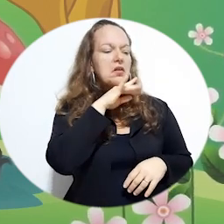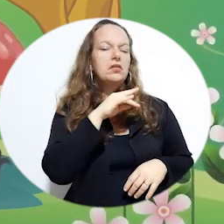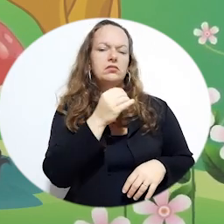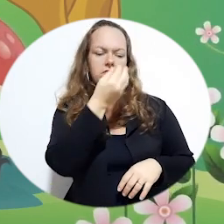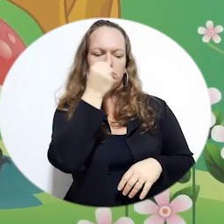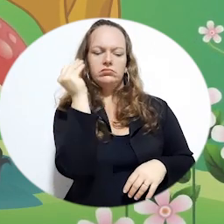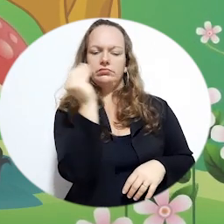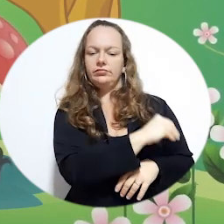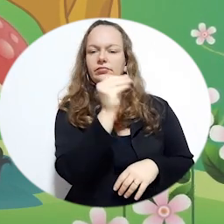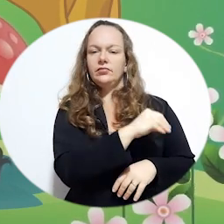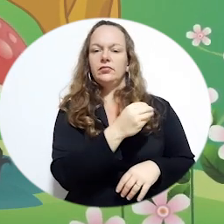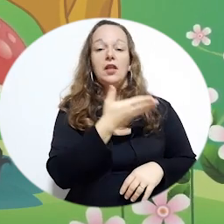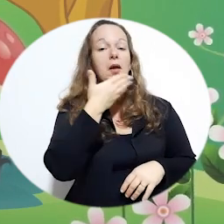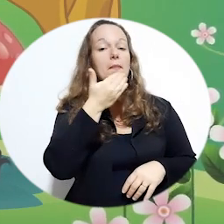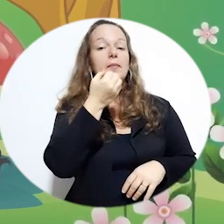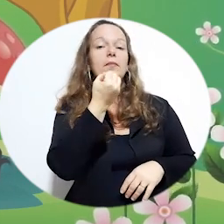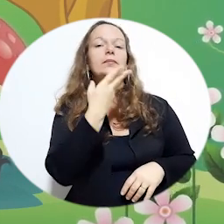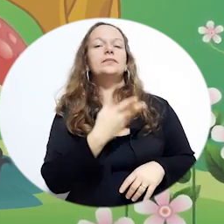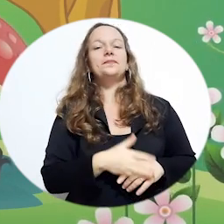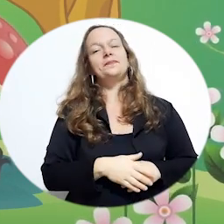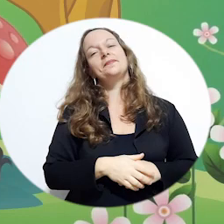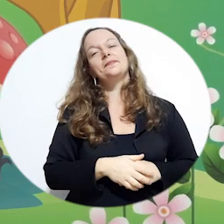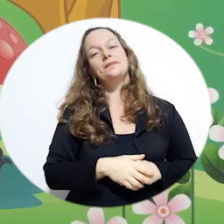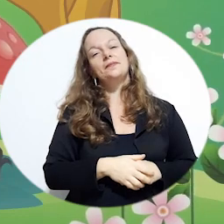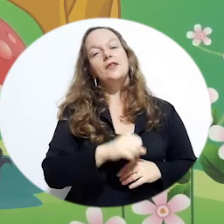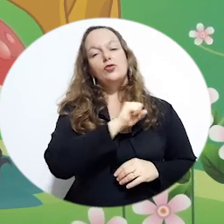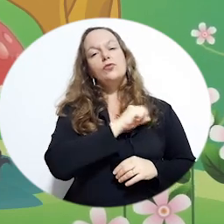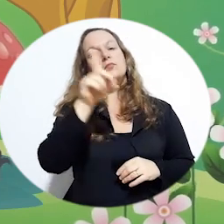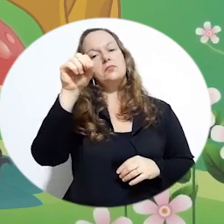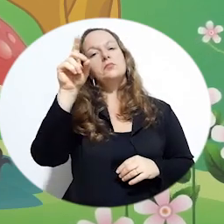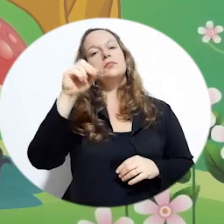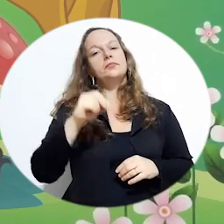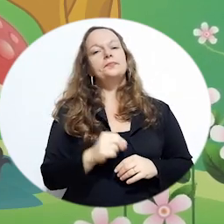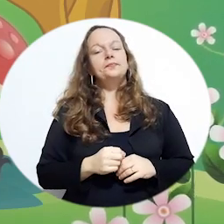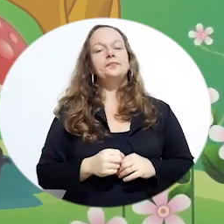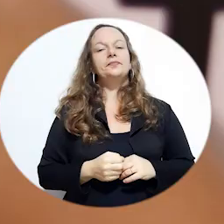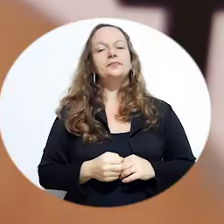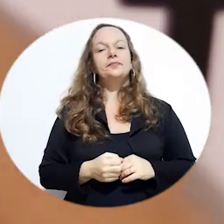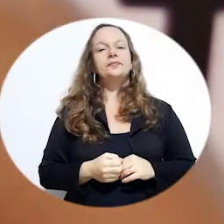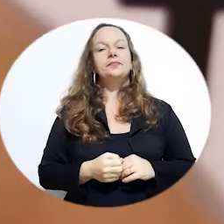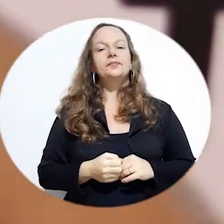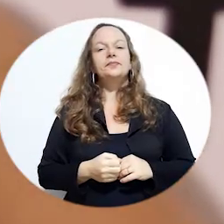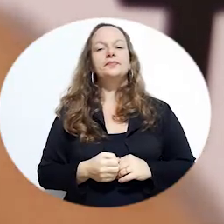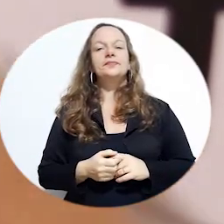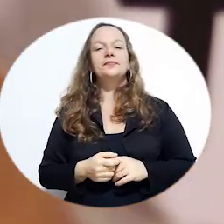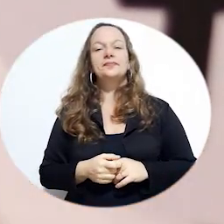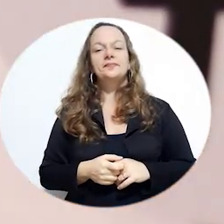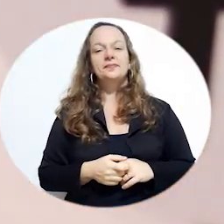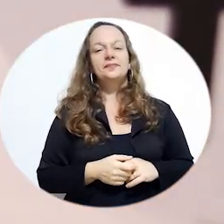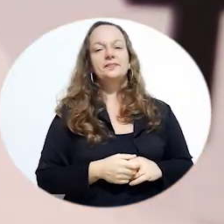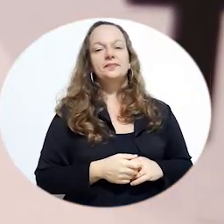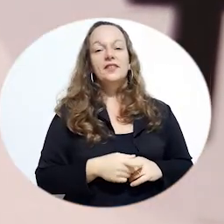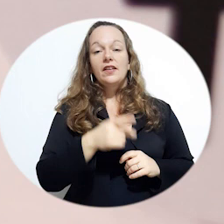não, deixa pra lá, tá bom? Agora o último mandamento, o de número